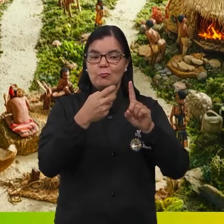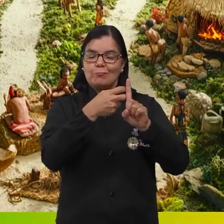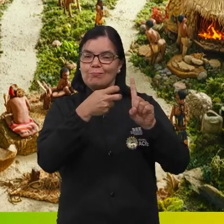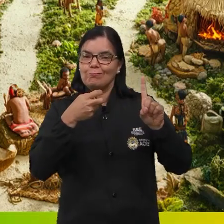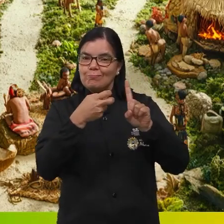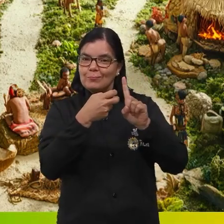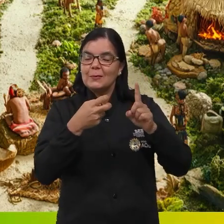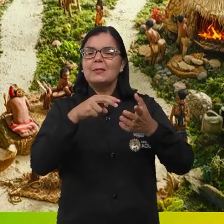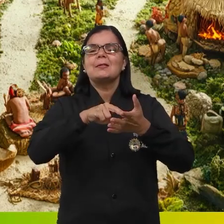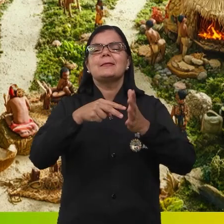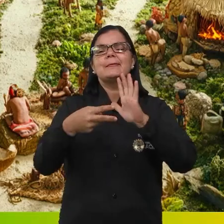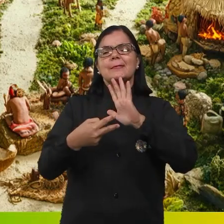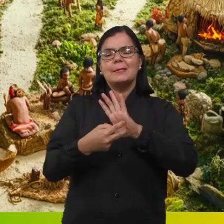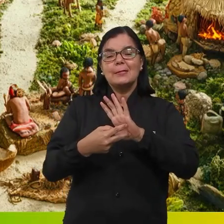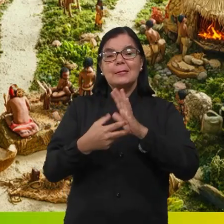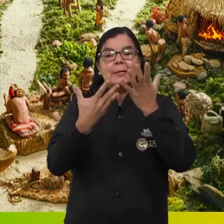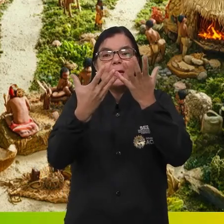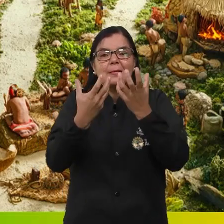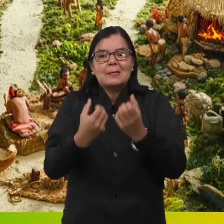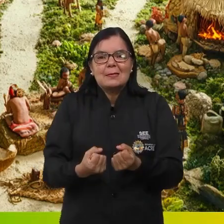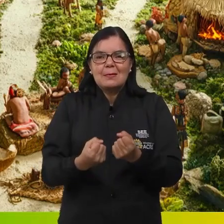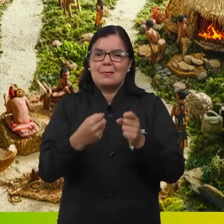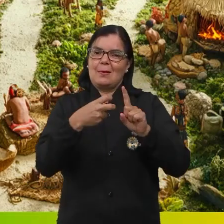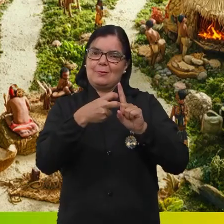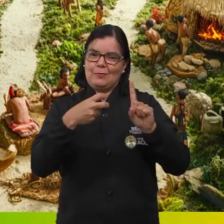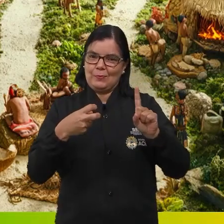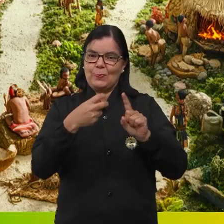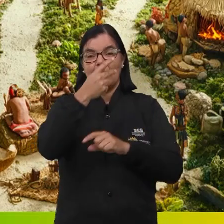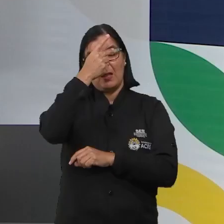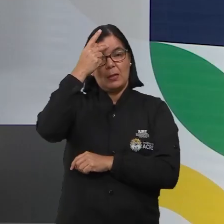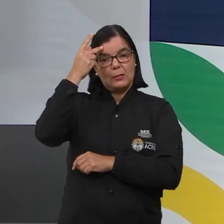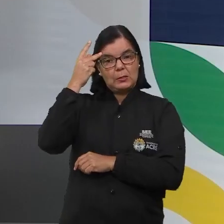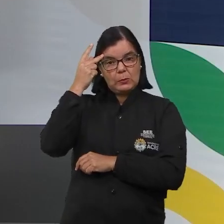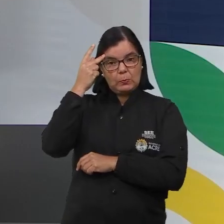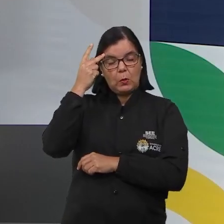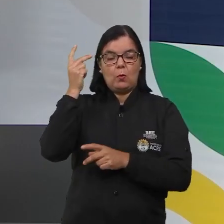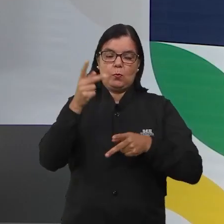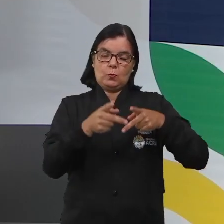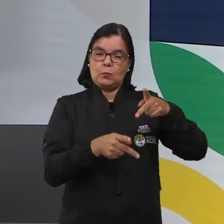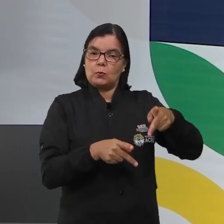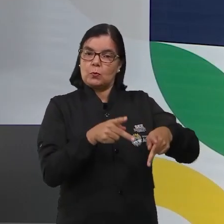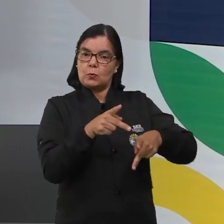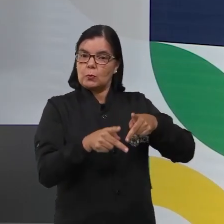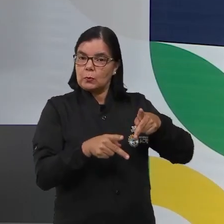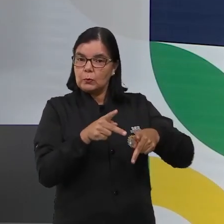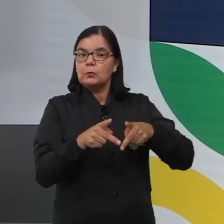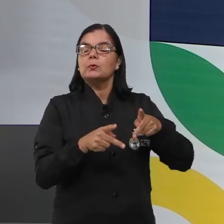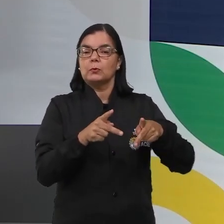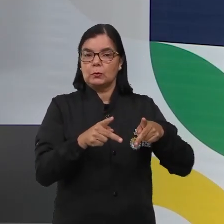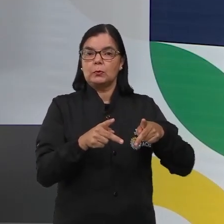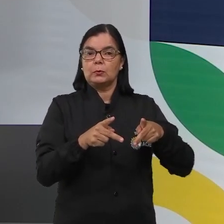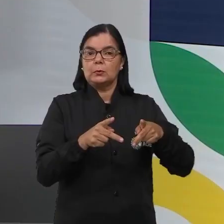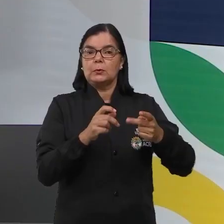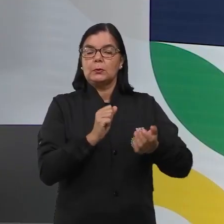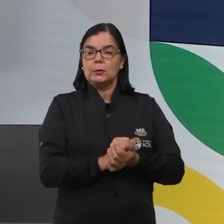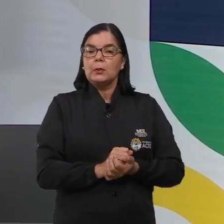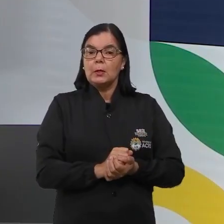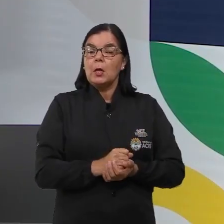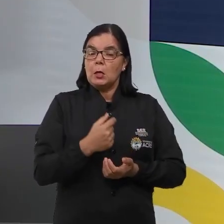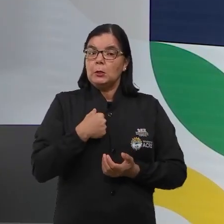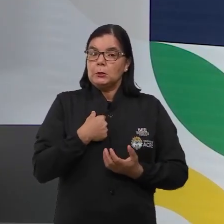indígena. O que quer dizer isso? Que as pessoas, os povos, estão